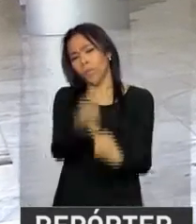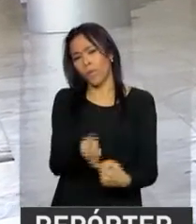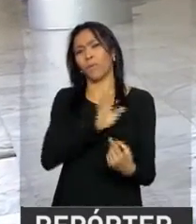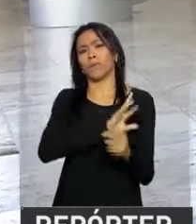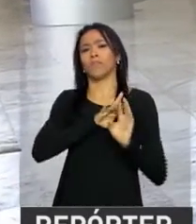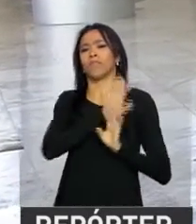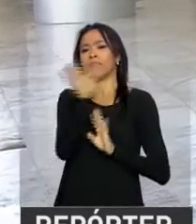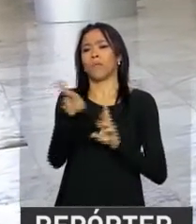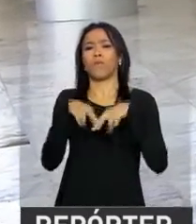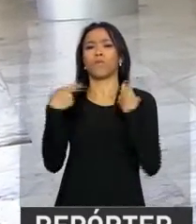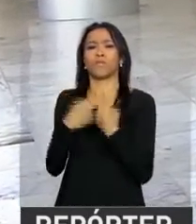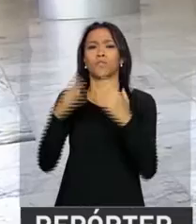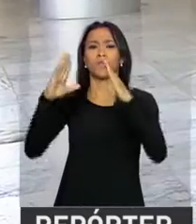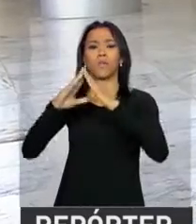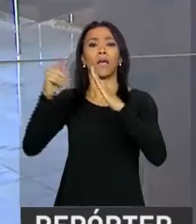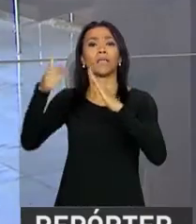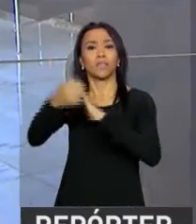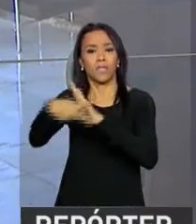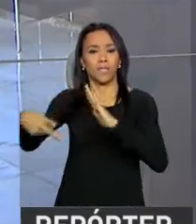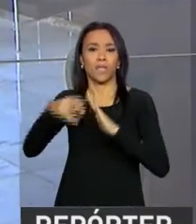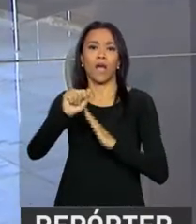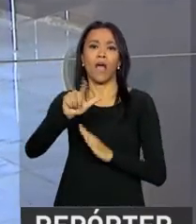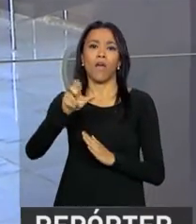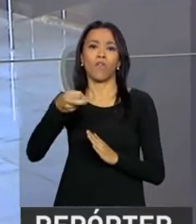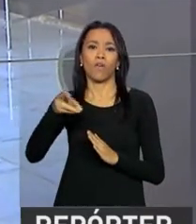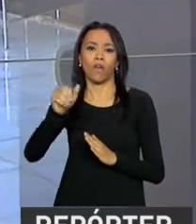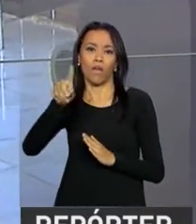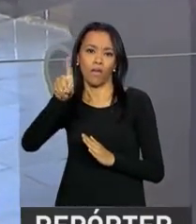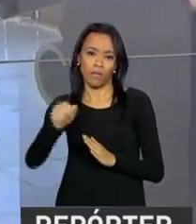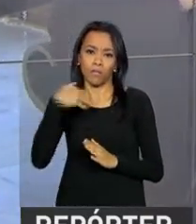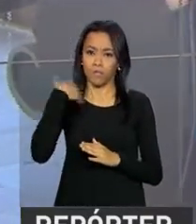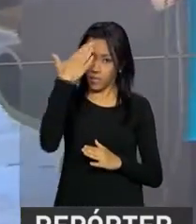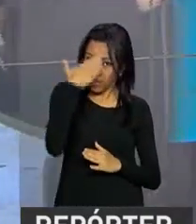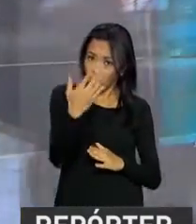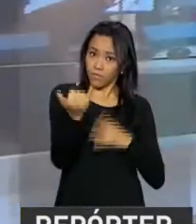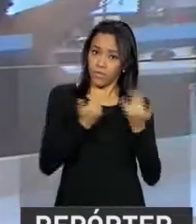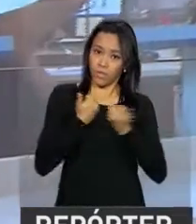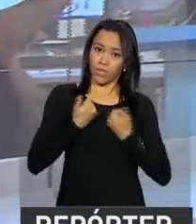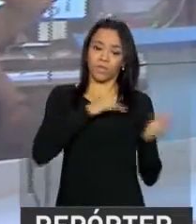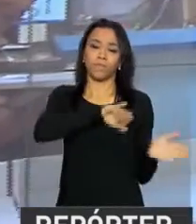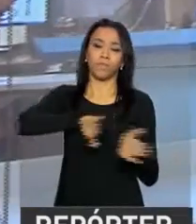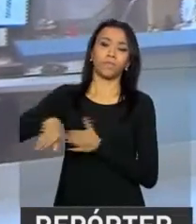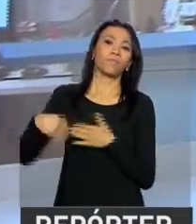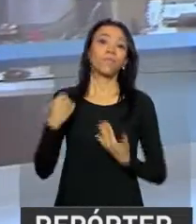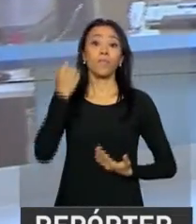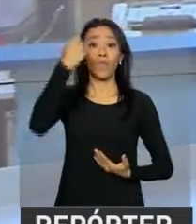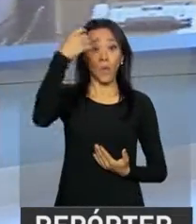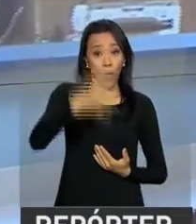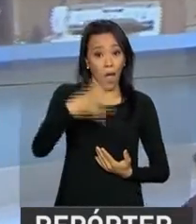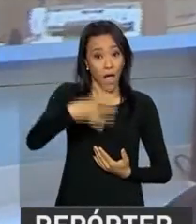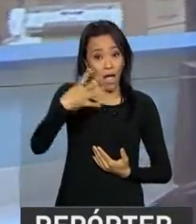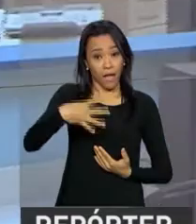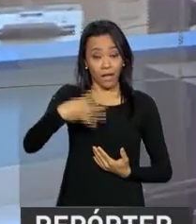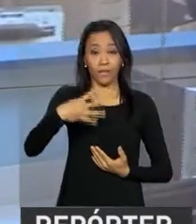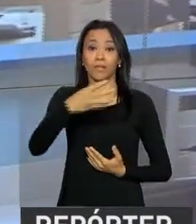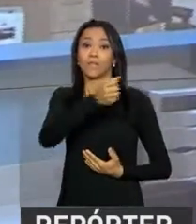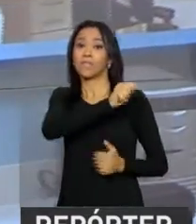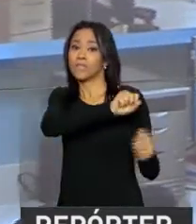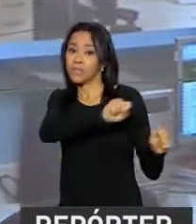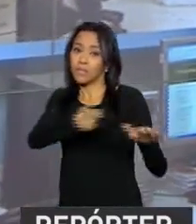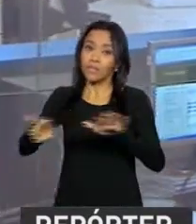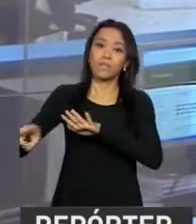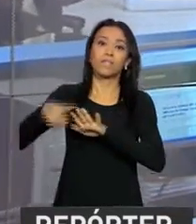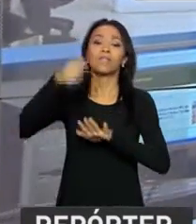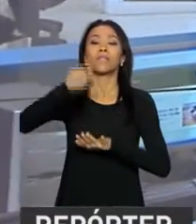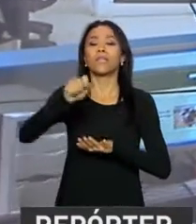é com você josé luis obrigatória pelas informações e na quarta semana de setembro o brasil repetiu o desempenho